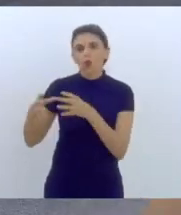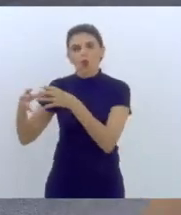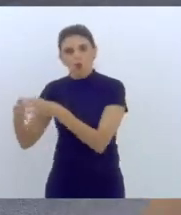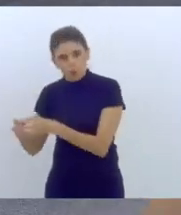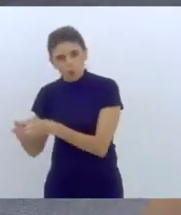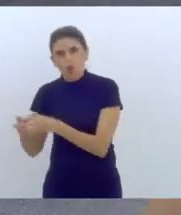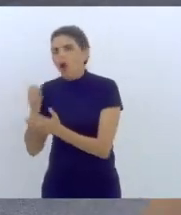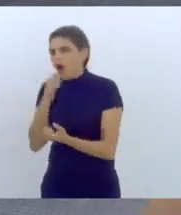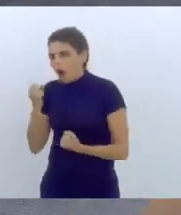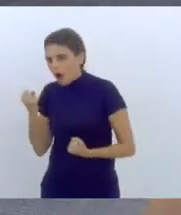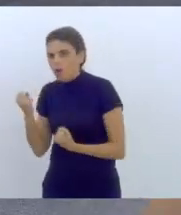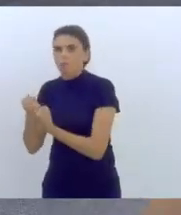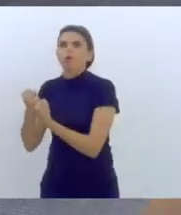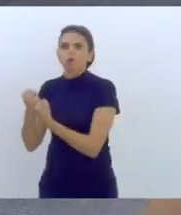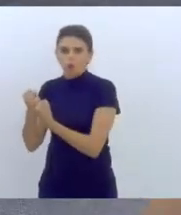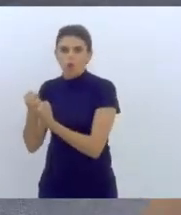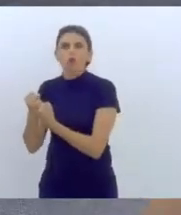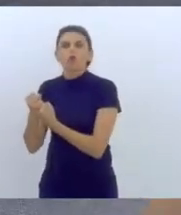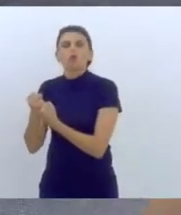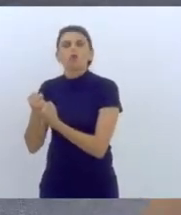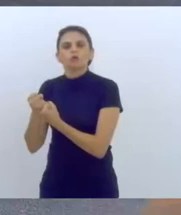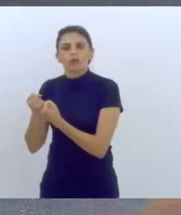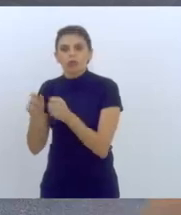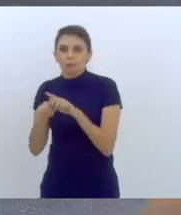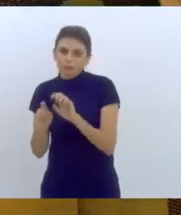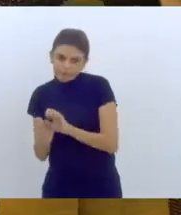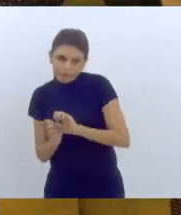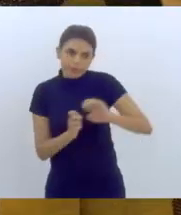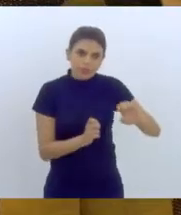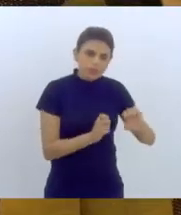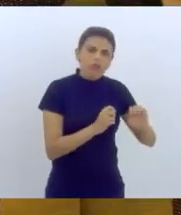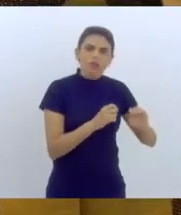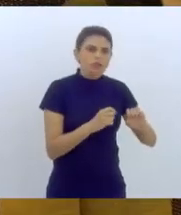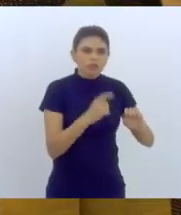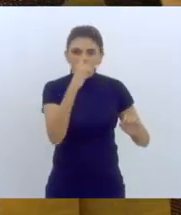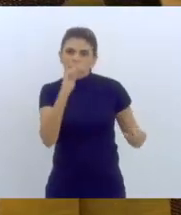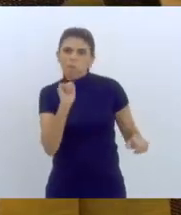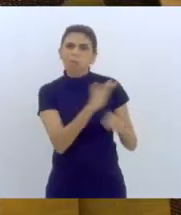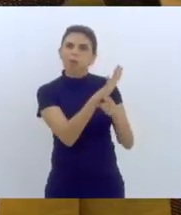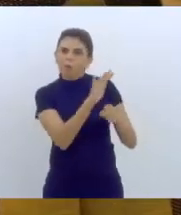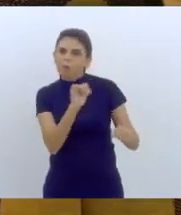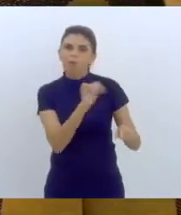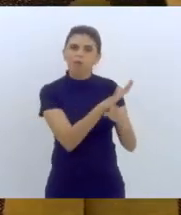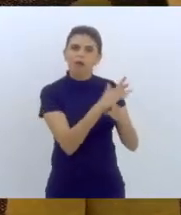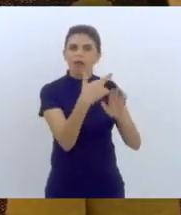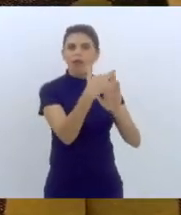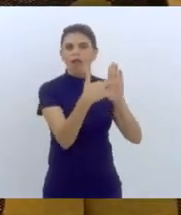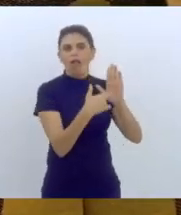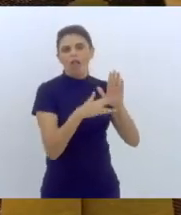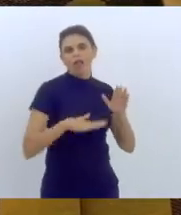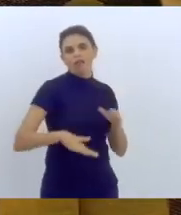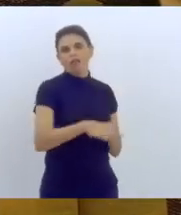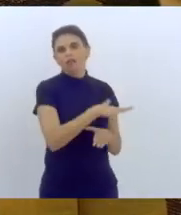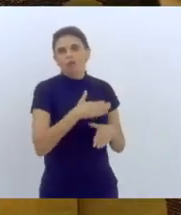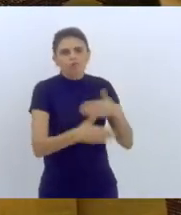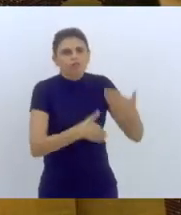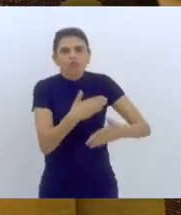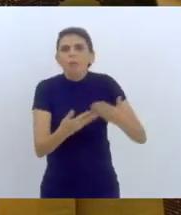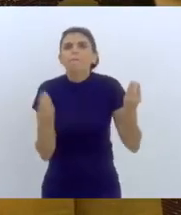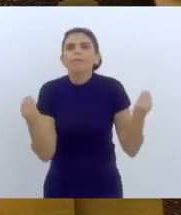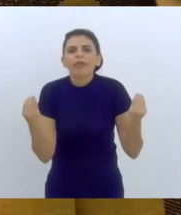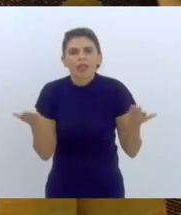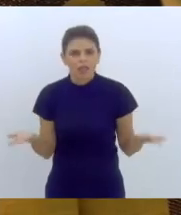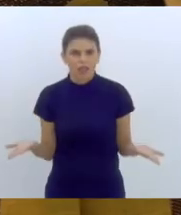de apoio, né, da base, quanto à esquerda, e desobedecendo o que regulamenta o nosso, para que